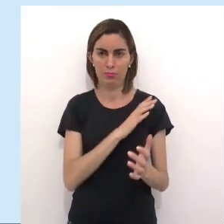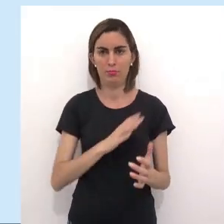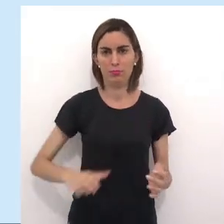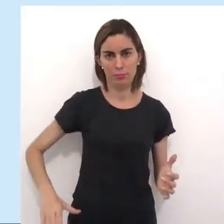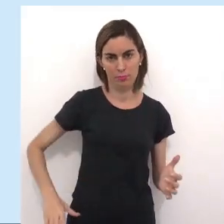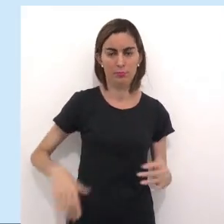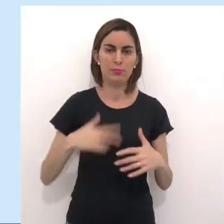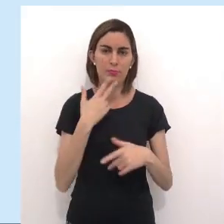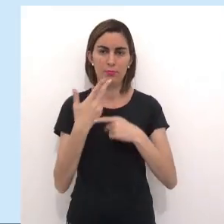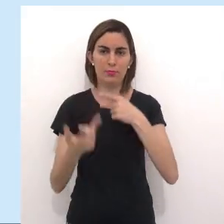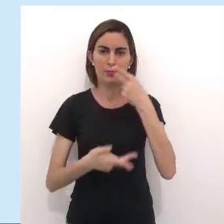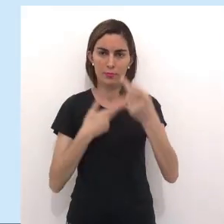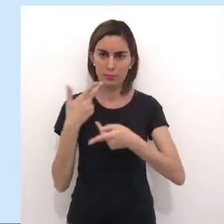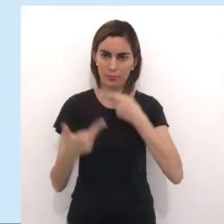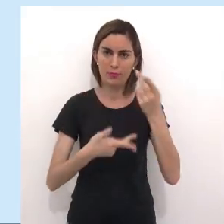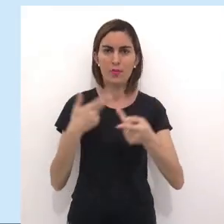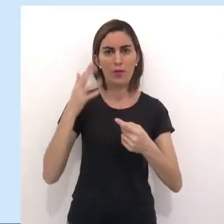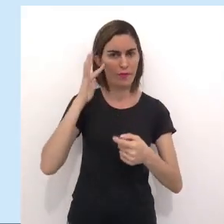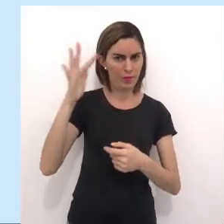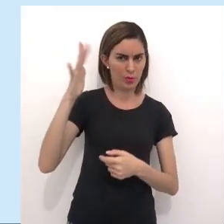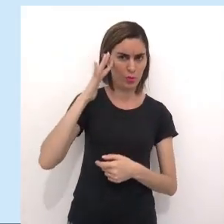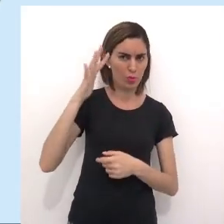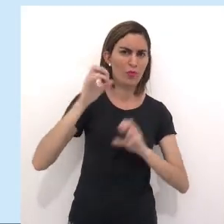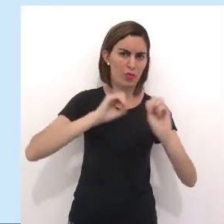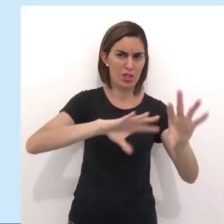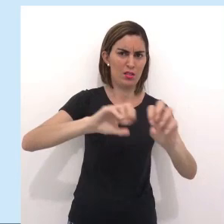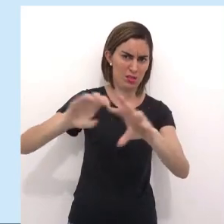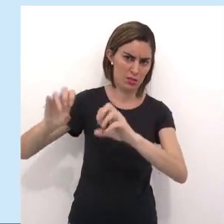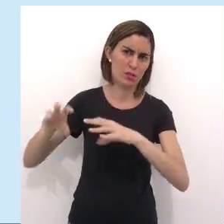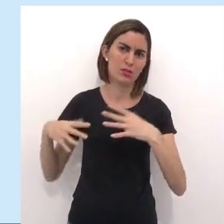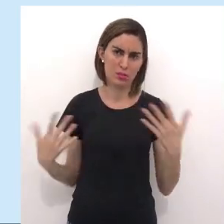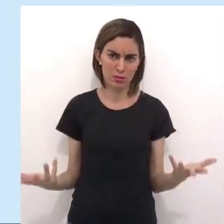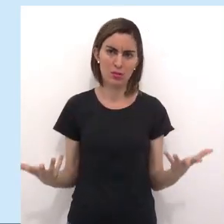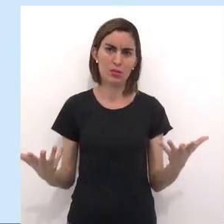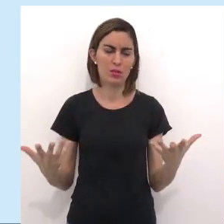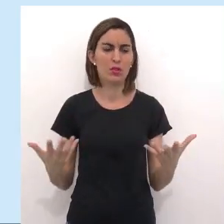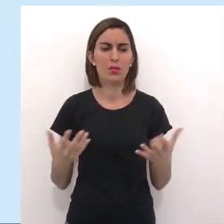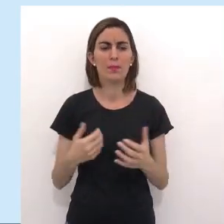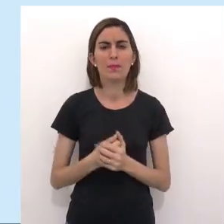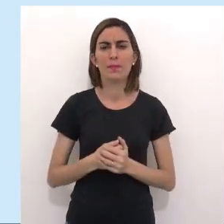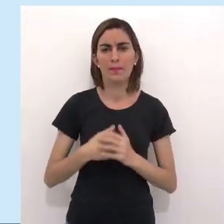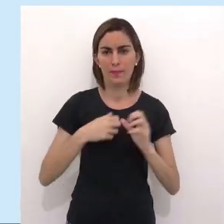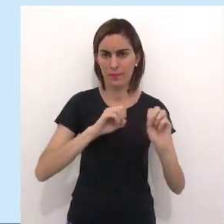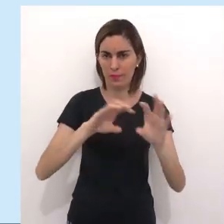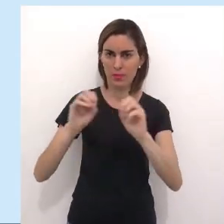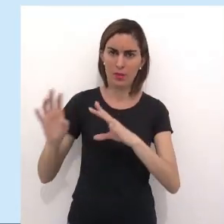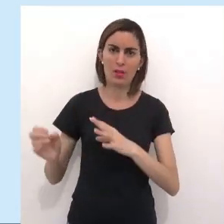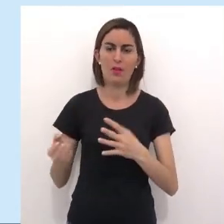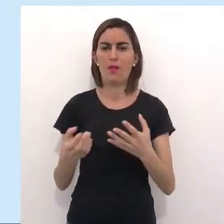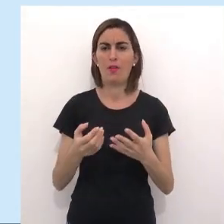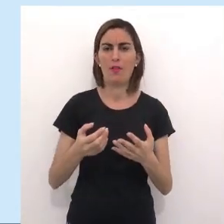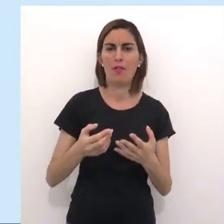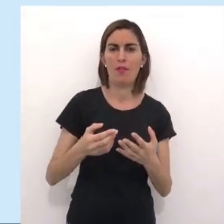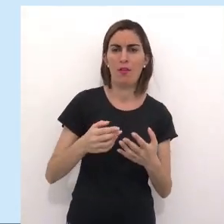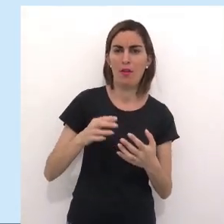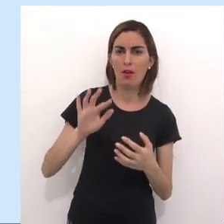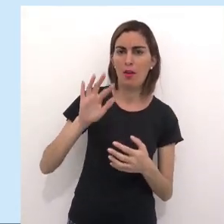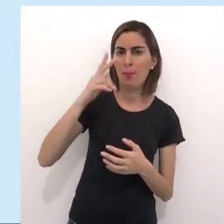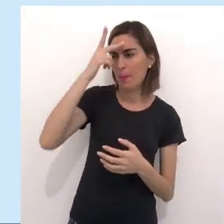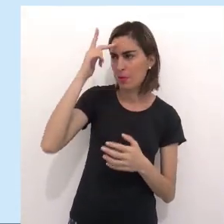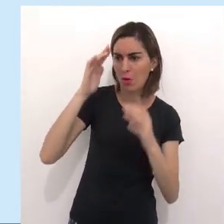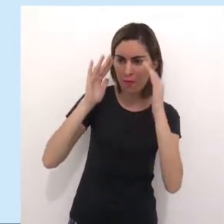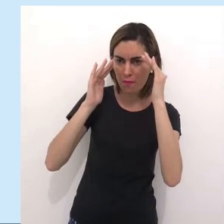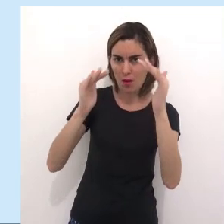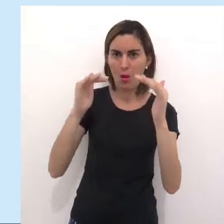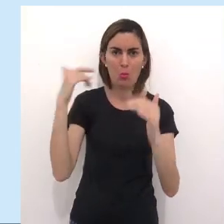falou um pouco dessa filosofia das cruzadas combaterem os infiéis, os hereges, não é isso? Então